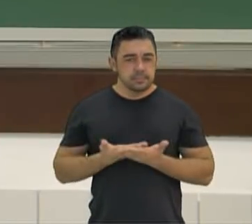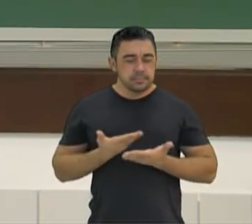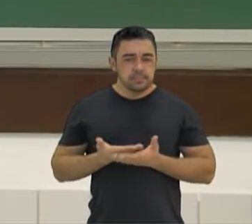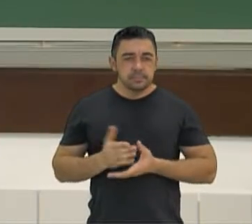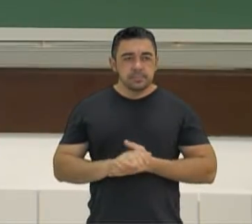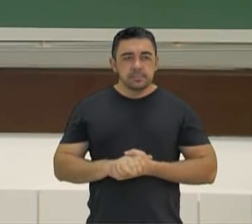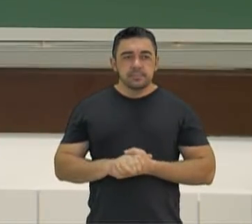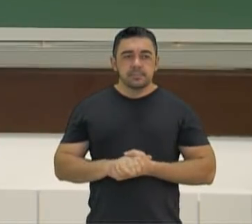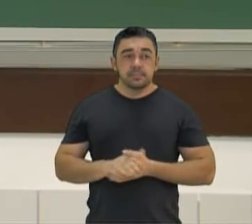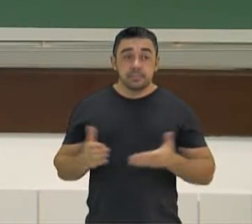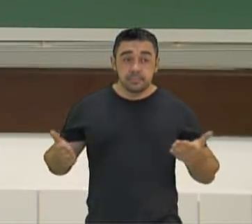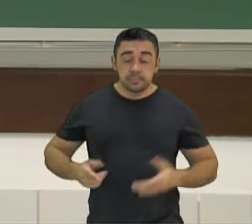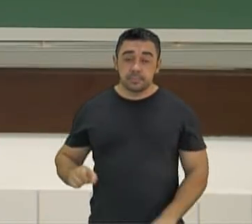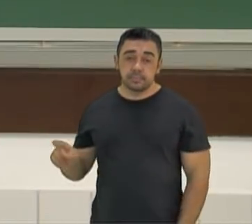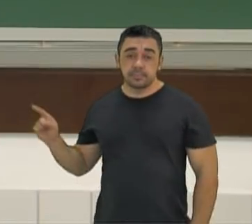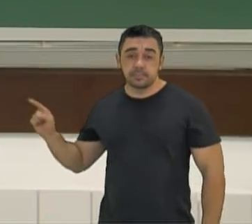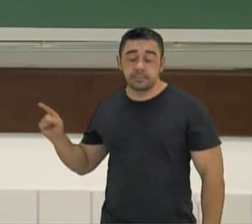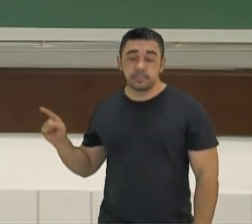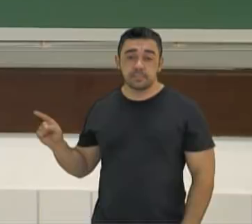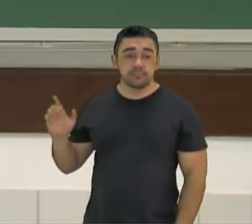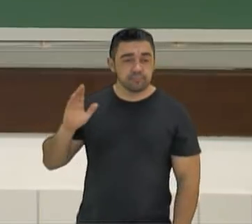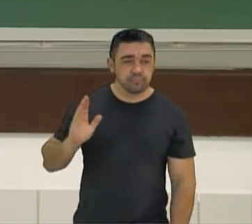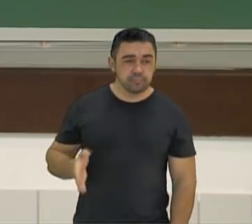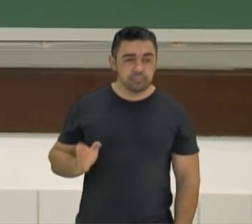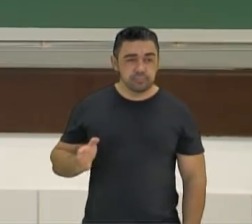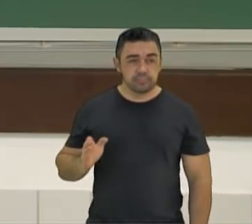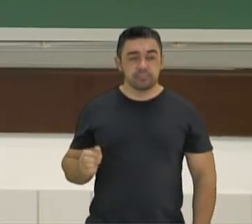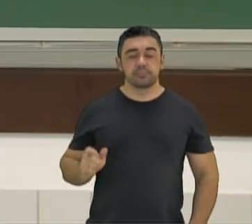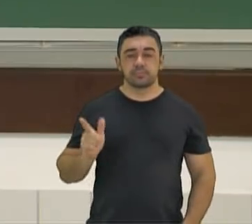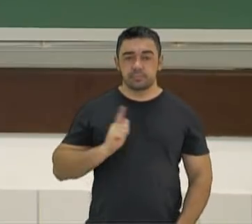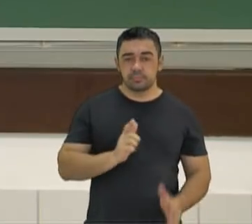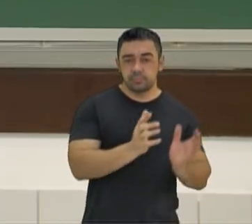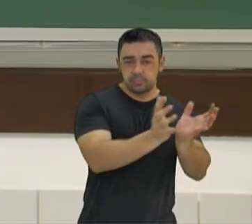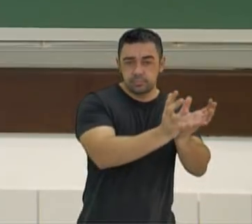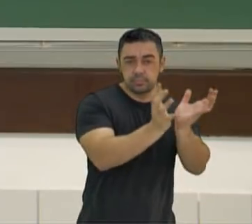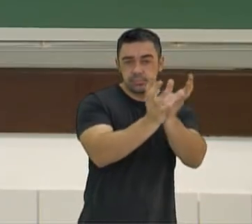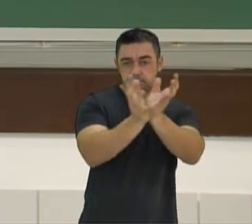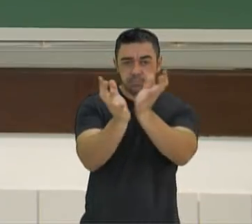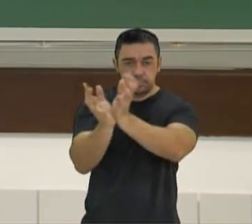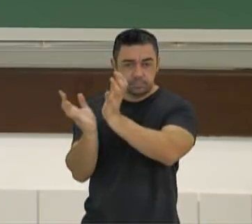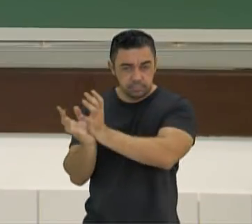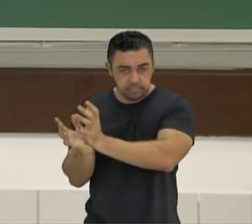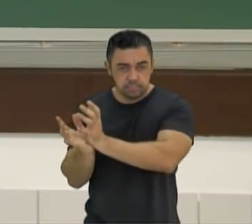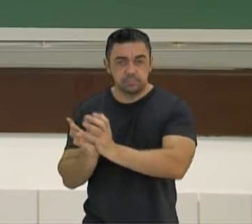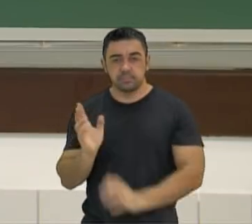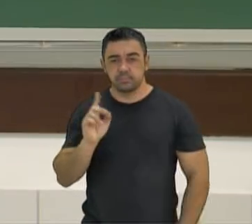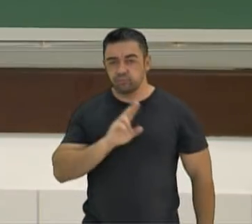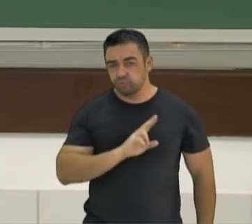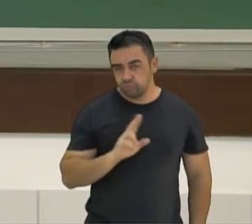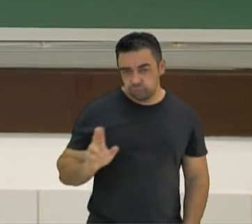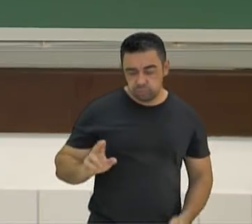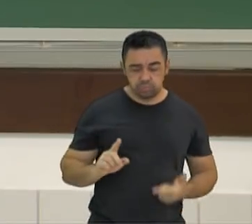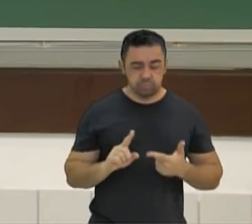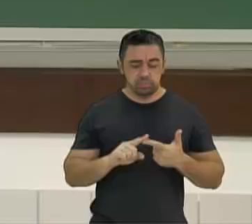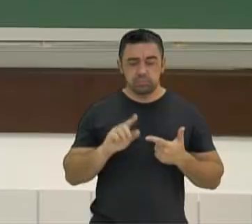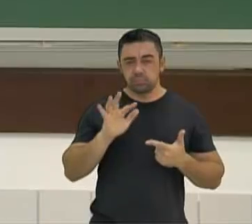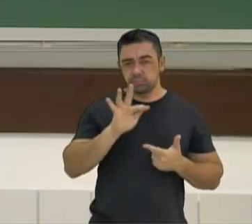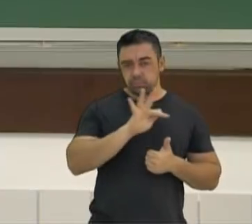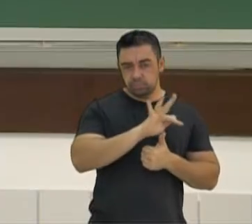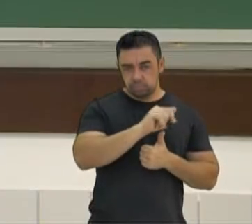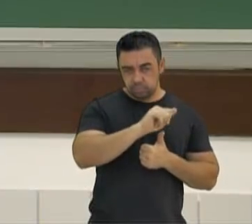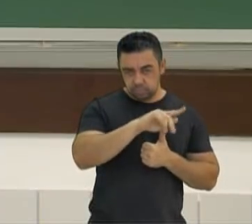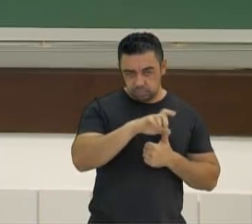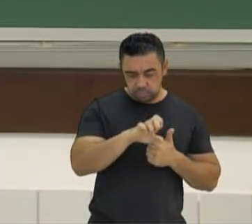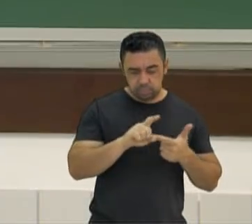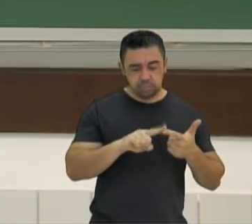adora. E agora, já que a gente classificou os elementos, né? A gente falou de face, a gente